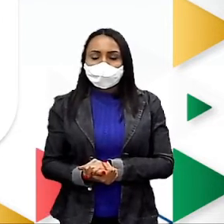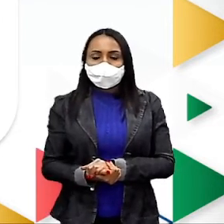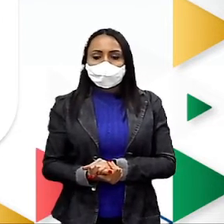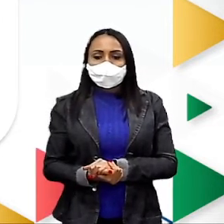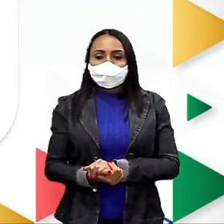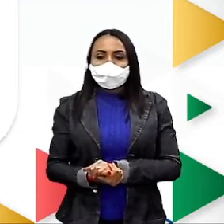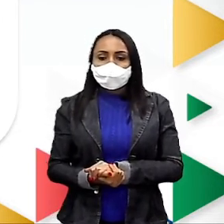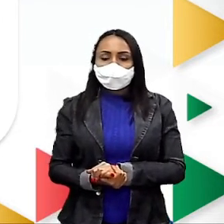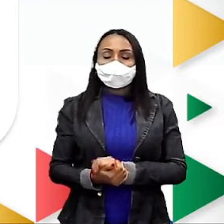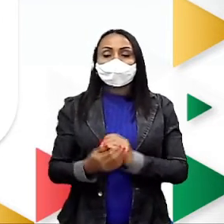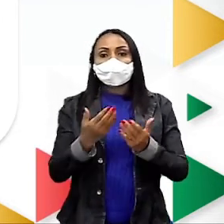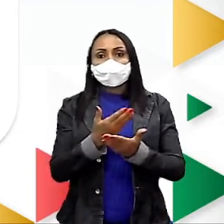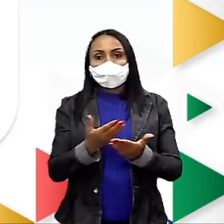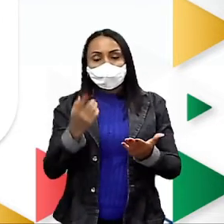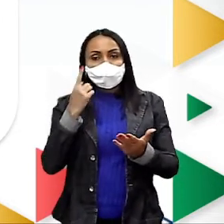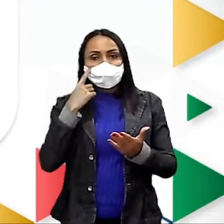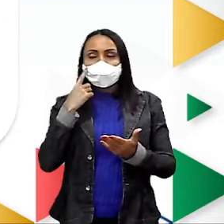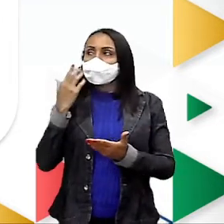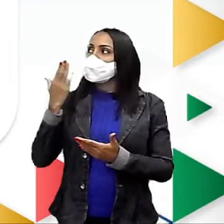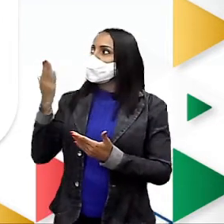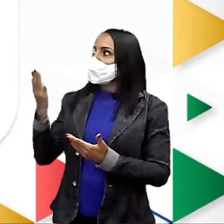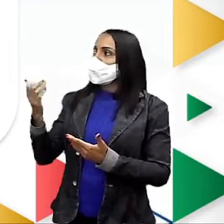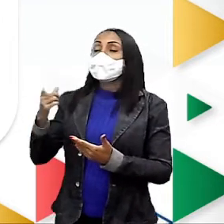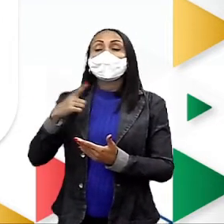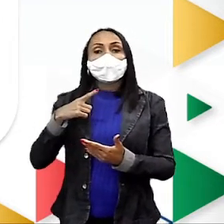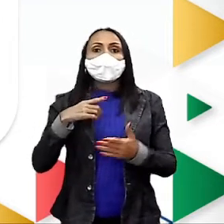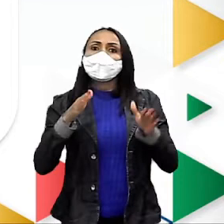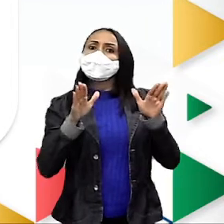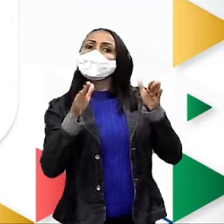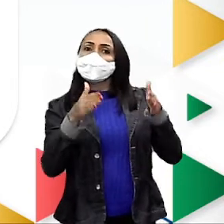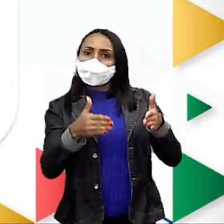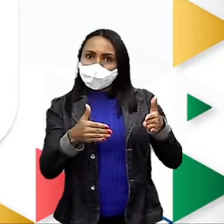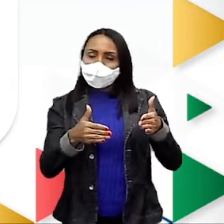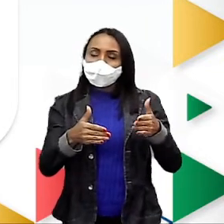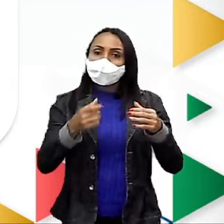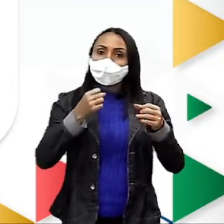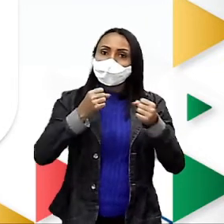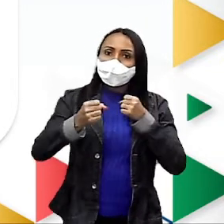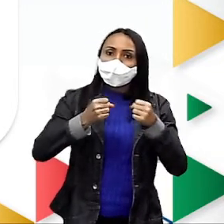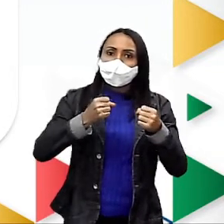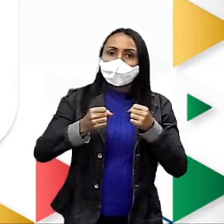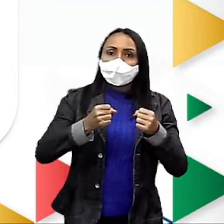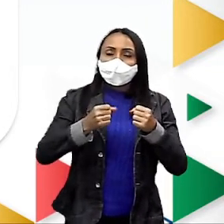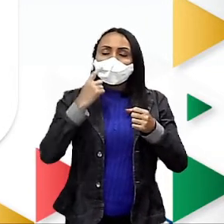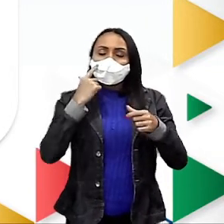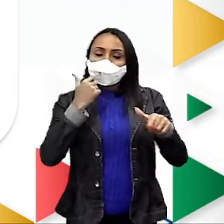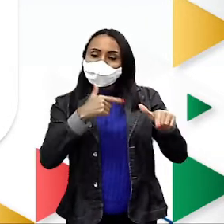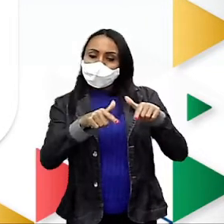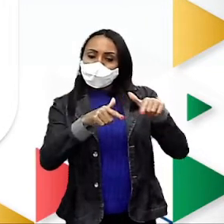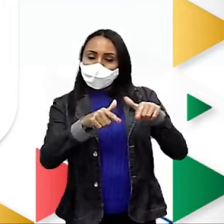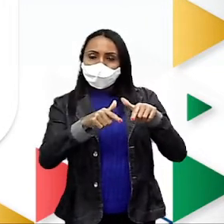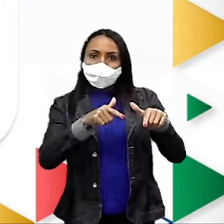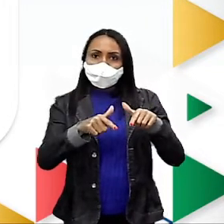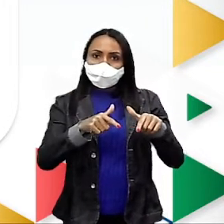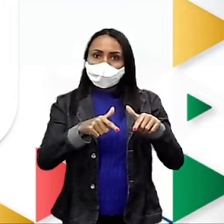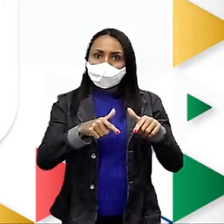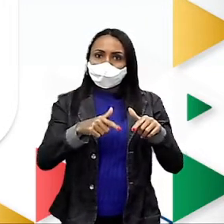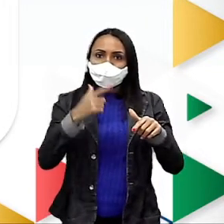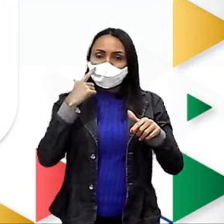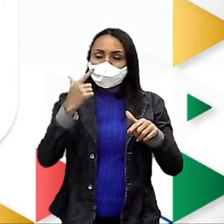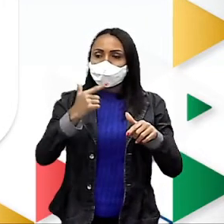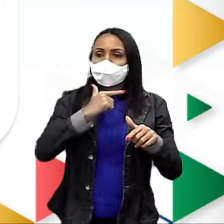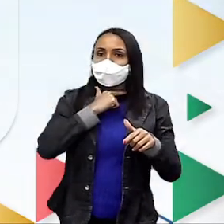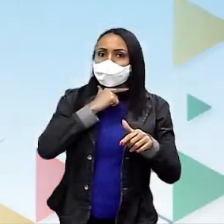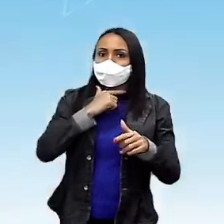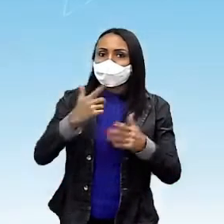abordado. Nesse caso aqui, temos bem específico para uma entrevista de emprego, para uma entrevista, para uma vaga